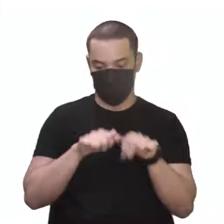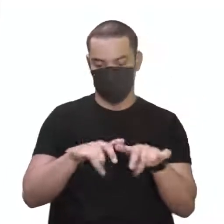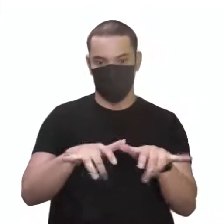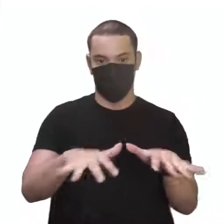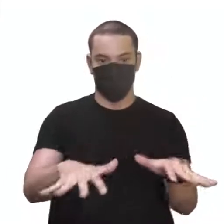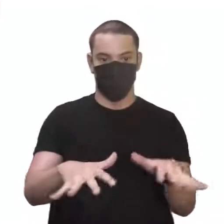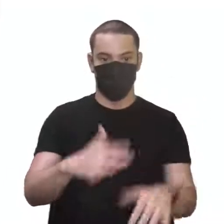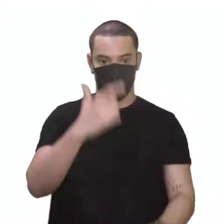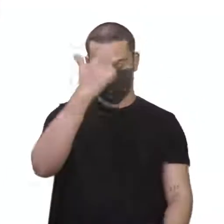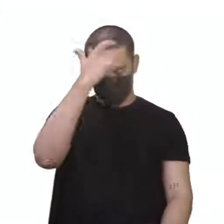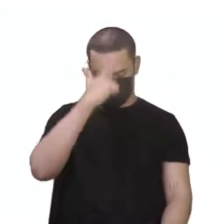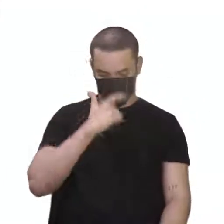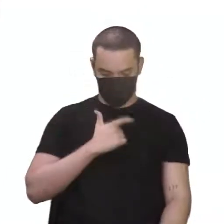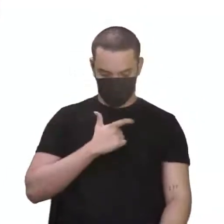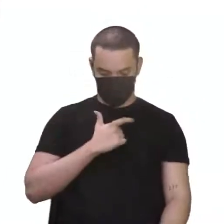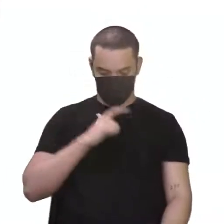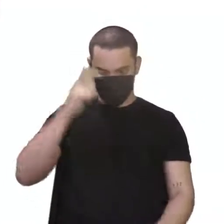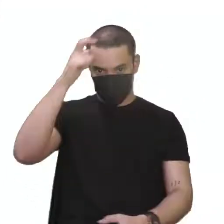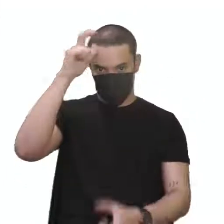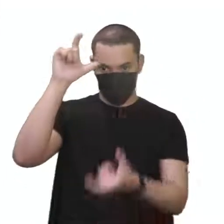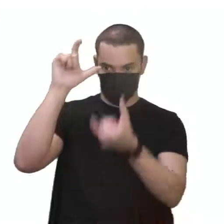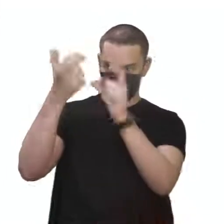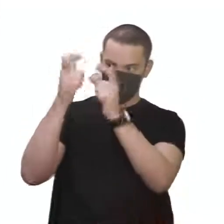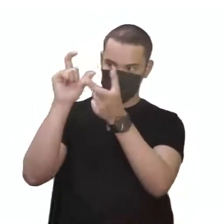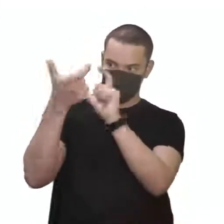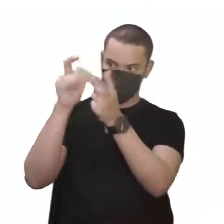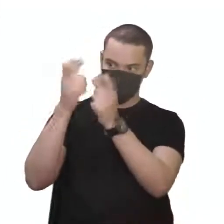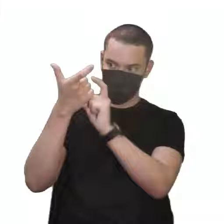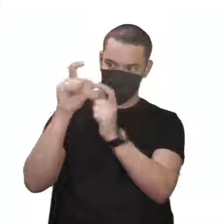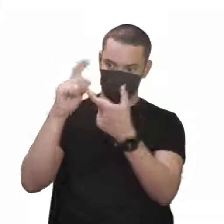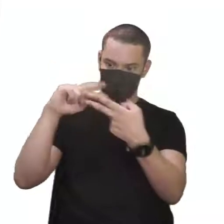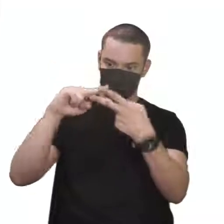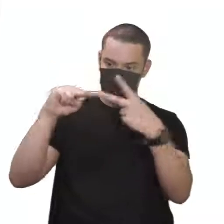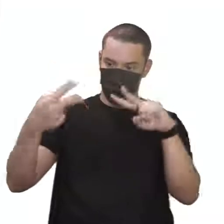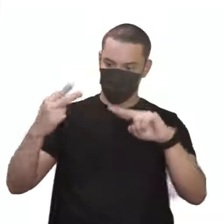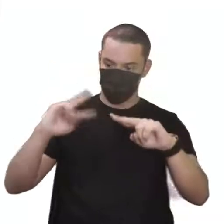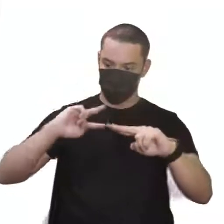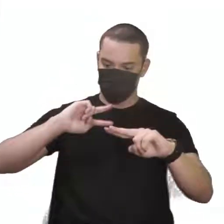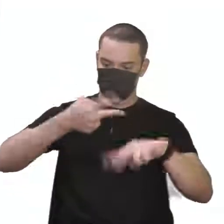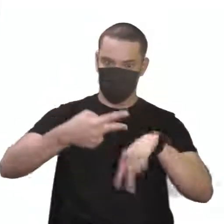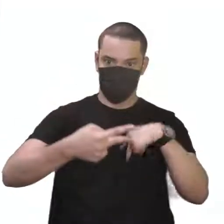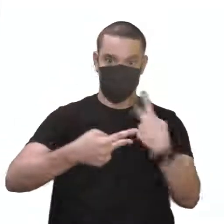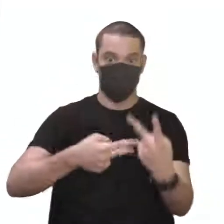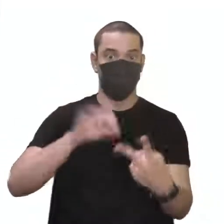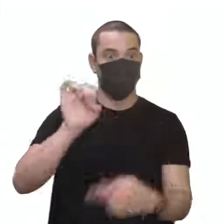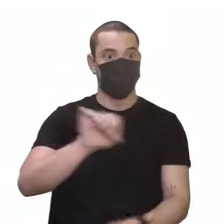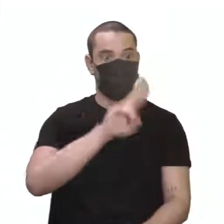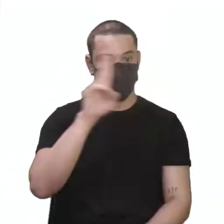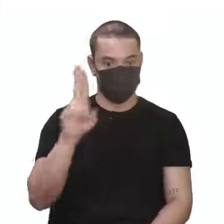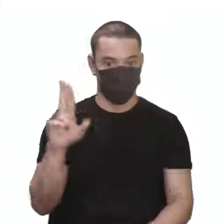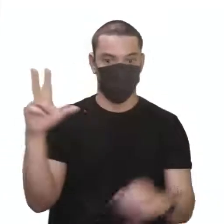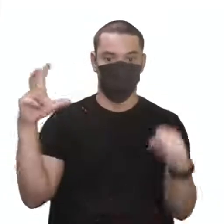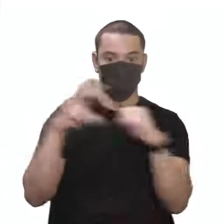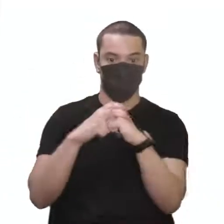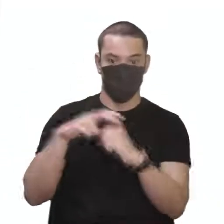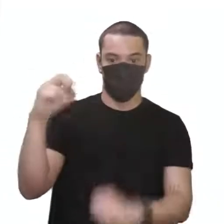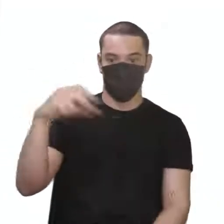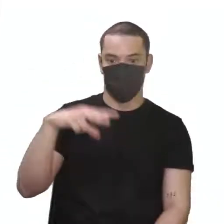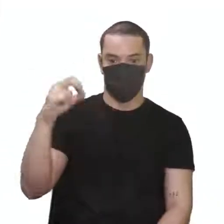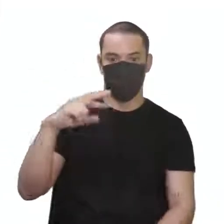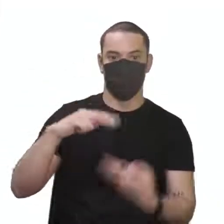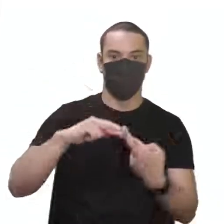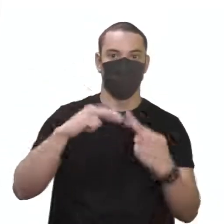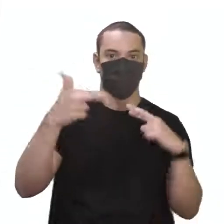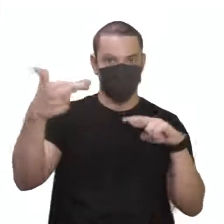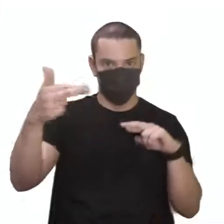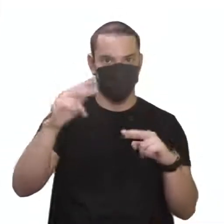um organismo que está codificado em seu DNA. Ou em algum vírus, no caso do